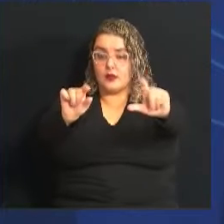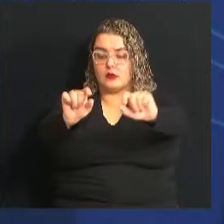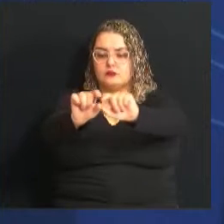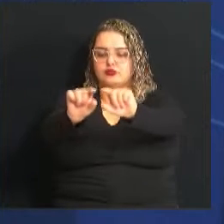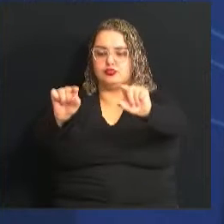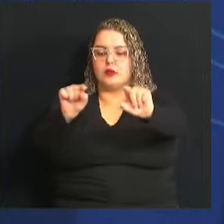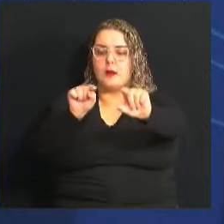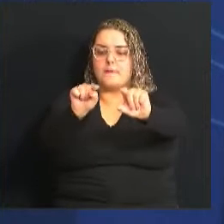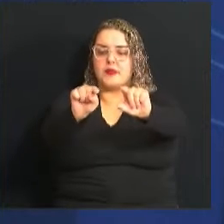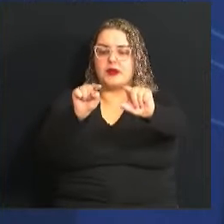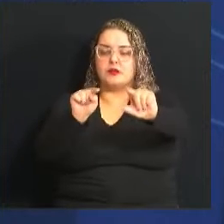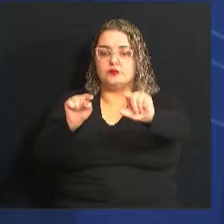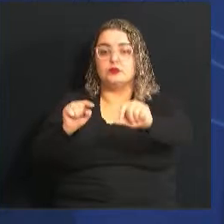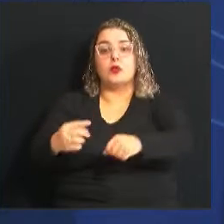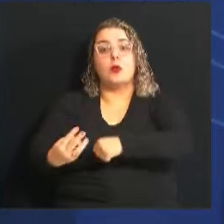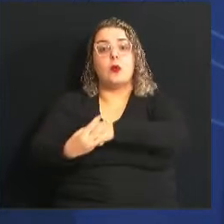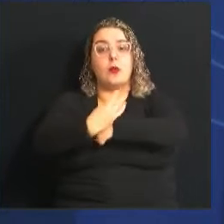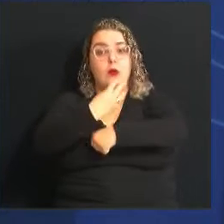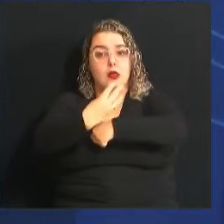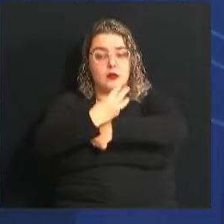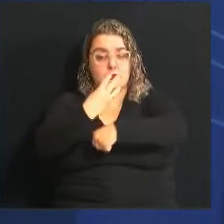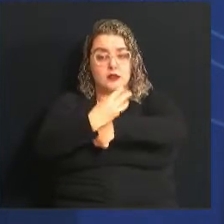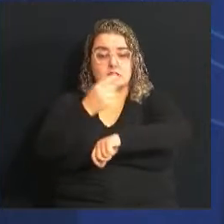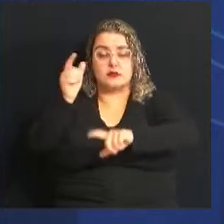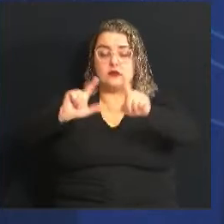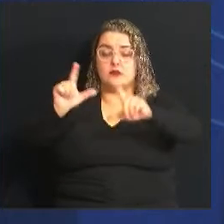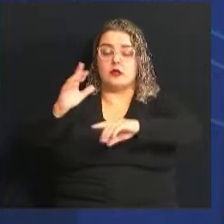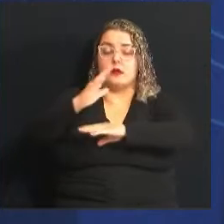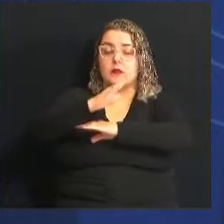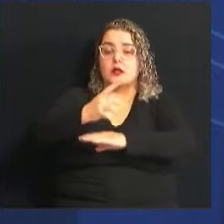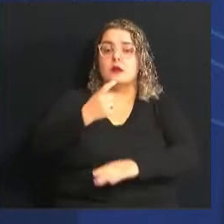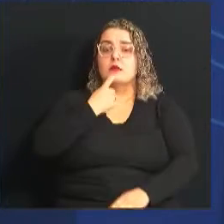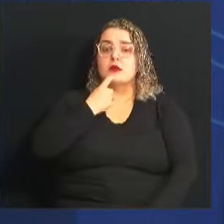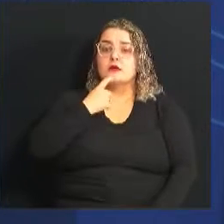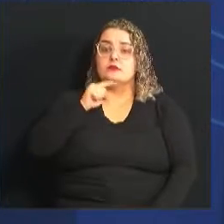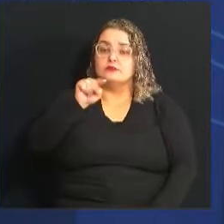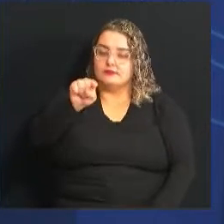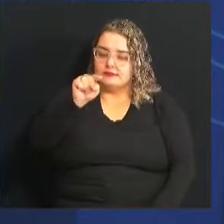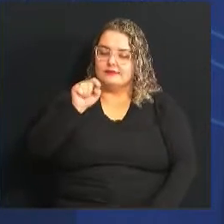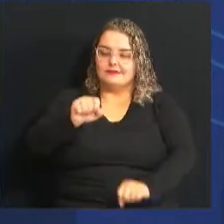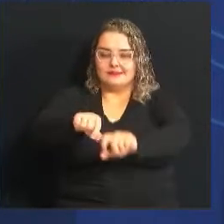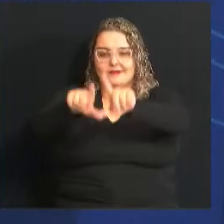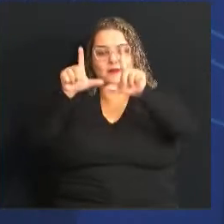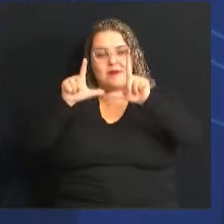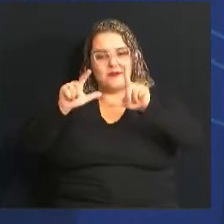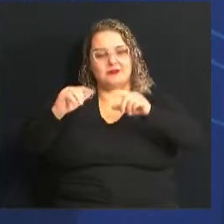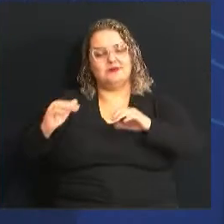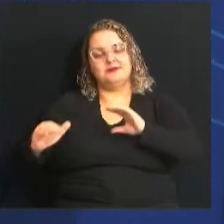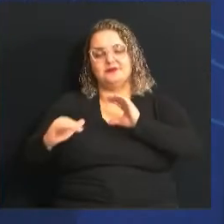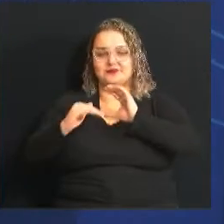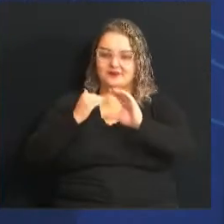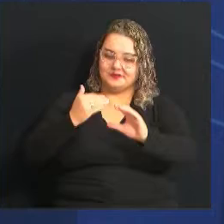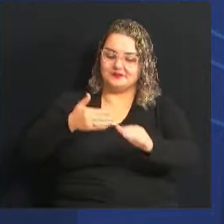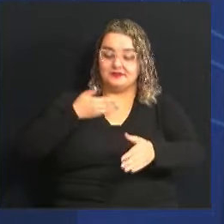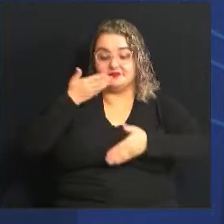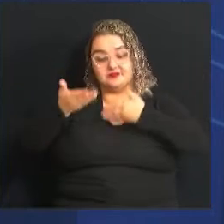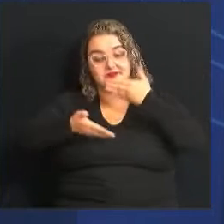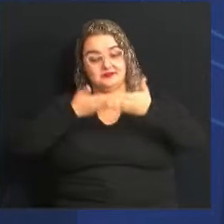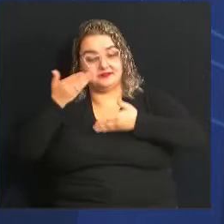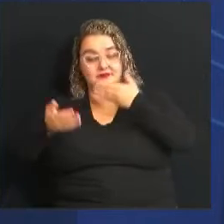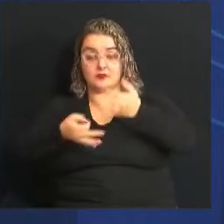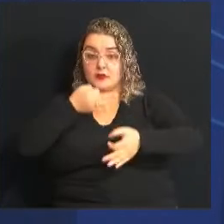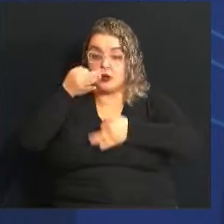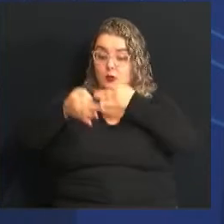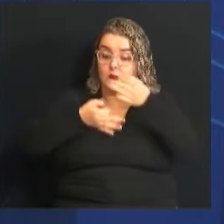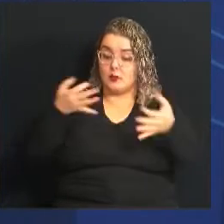seu celular a mensagem WhatsApp da TV Câmara Campinas. Você aperta e pode enviar o seu elogio, uma crítica